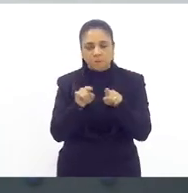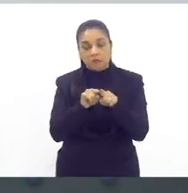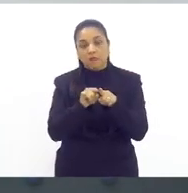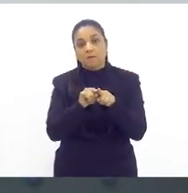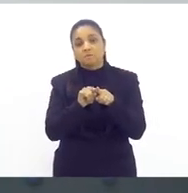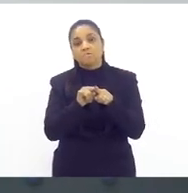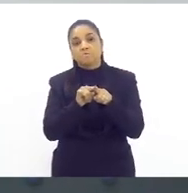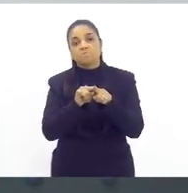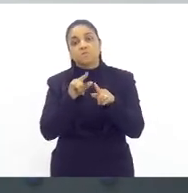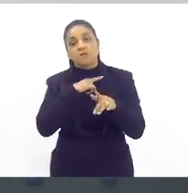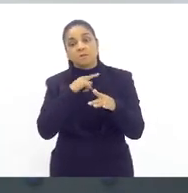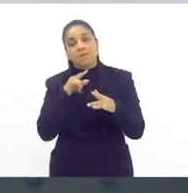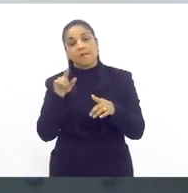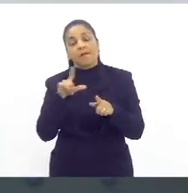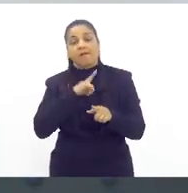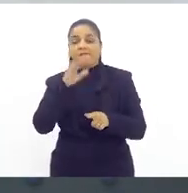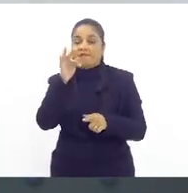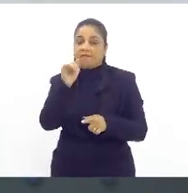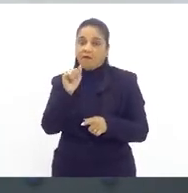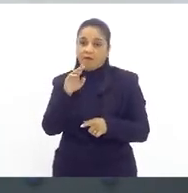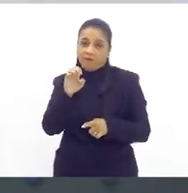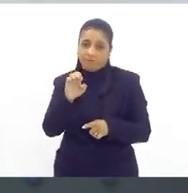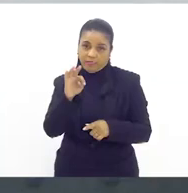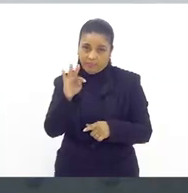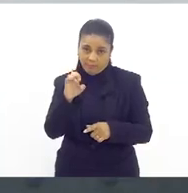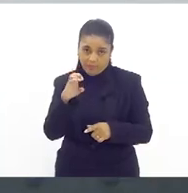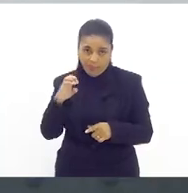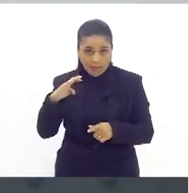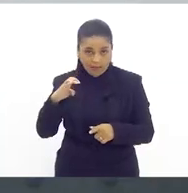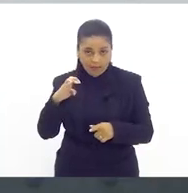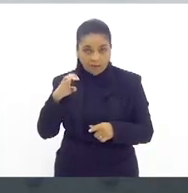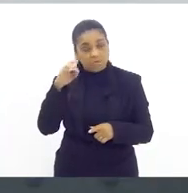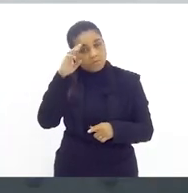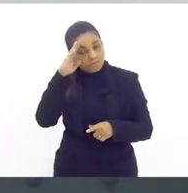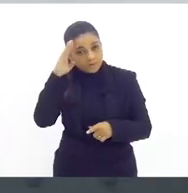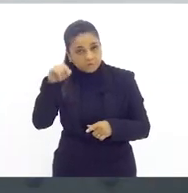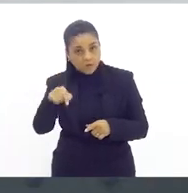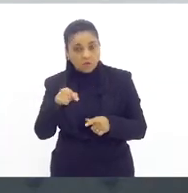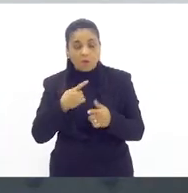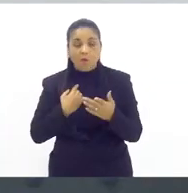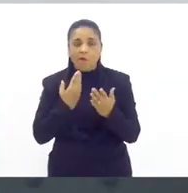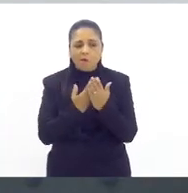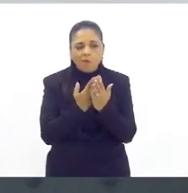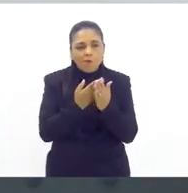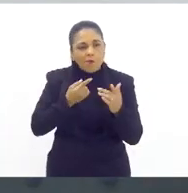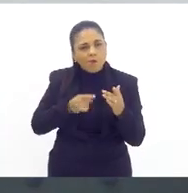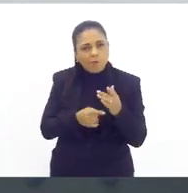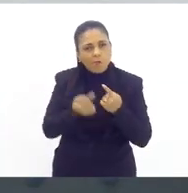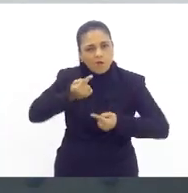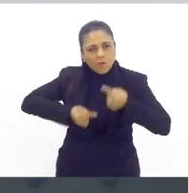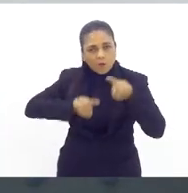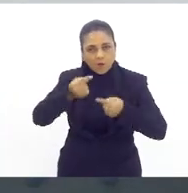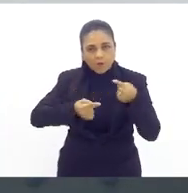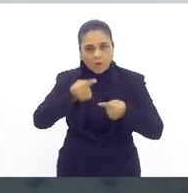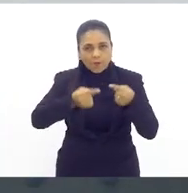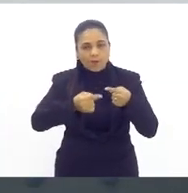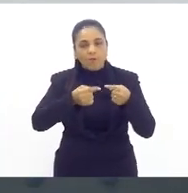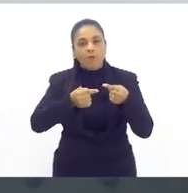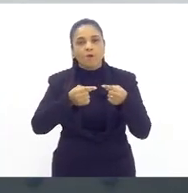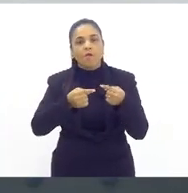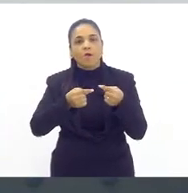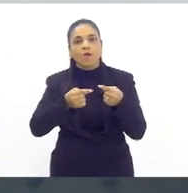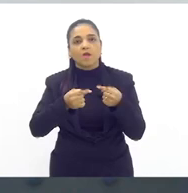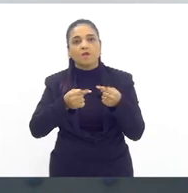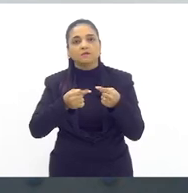elas a rede Faetec eu quero começar esse aprofundamento Justamente a partir